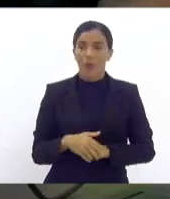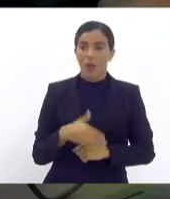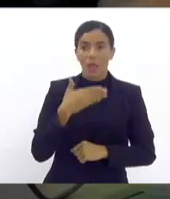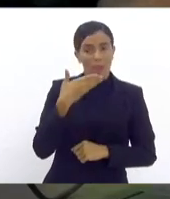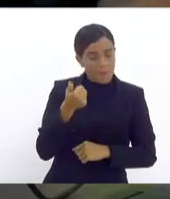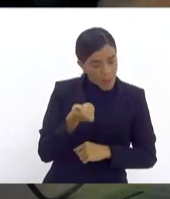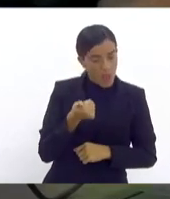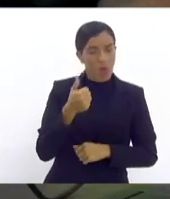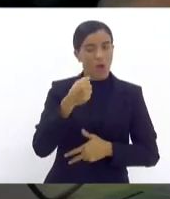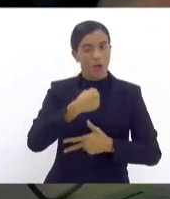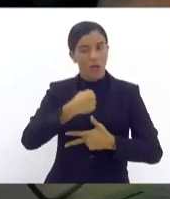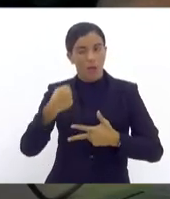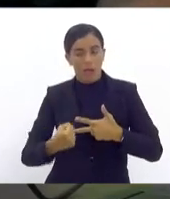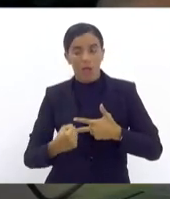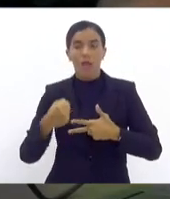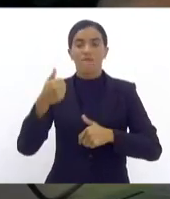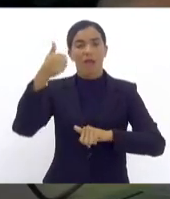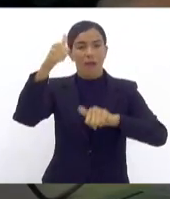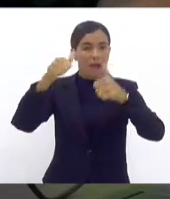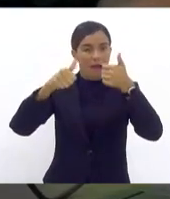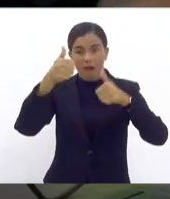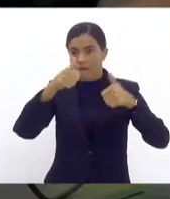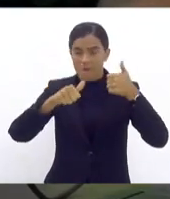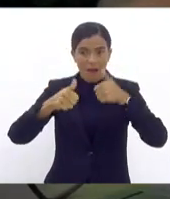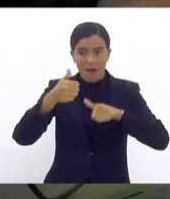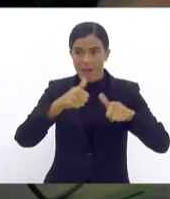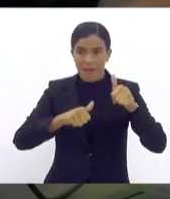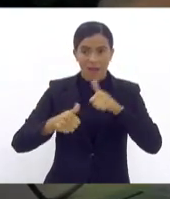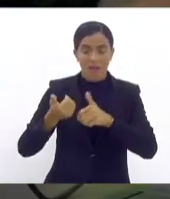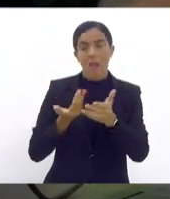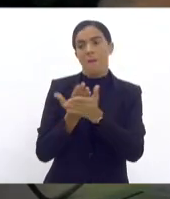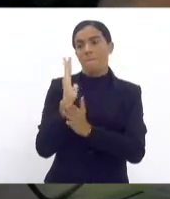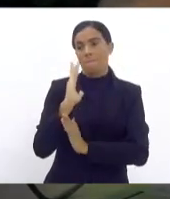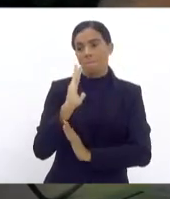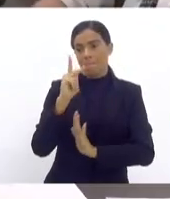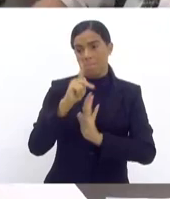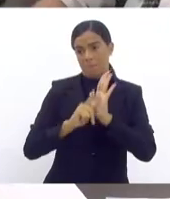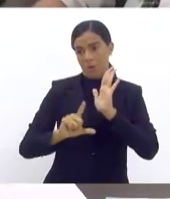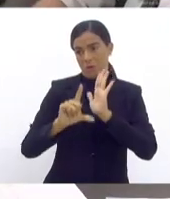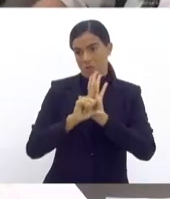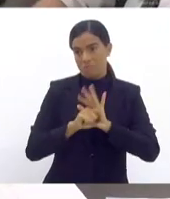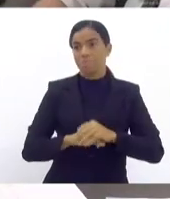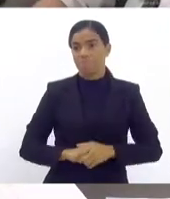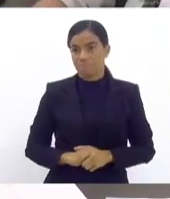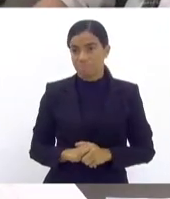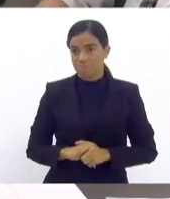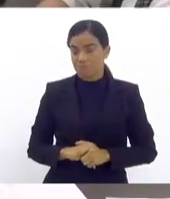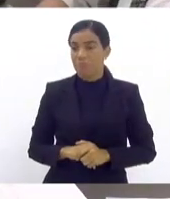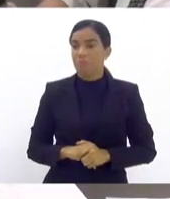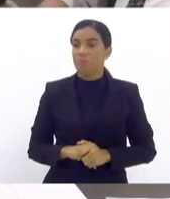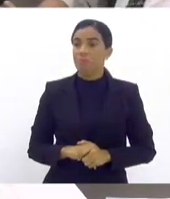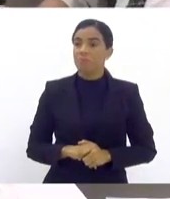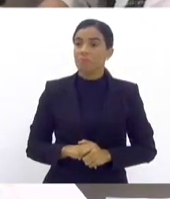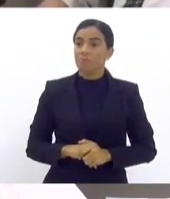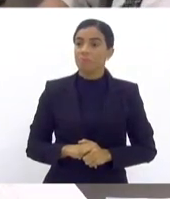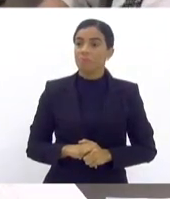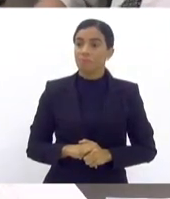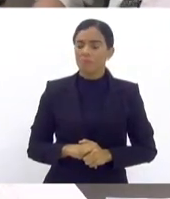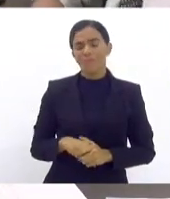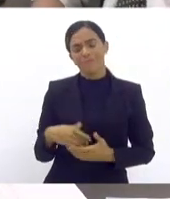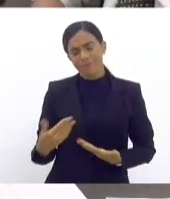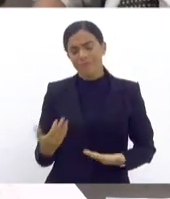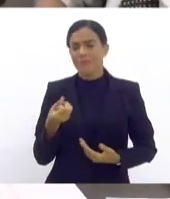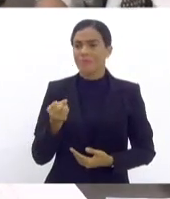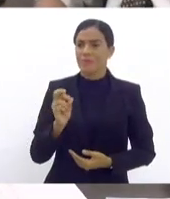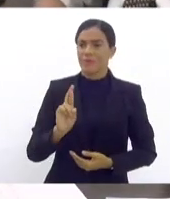avaliar se ele veta ou sanciona o projeto. Para discutir. Para discutir, deputado Carlos Mingue. Senhor